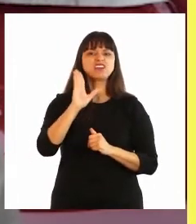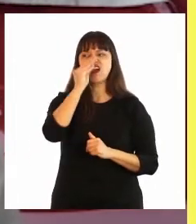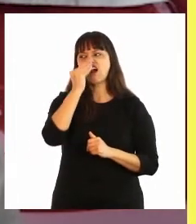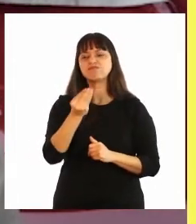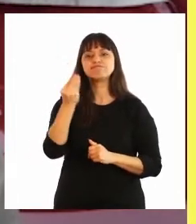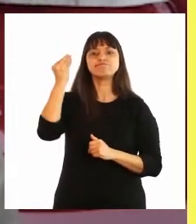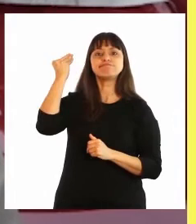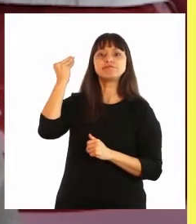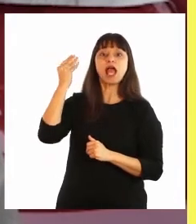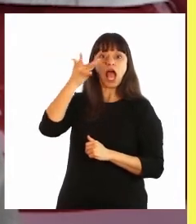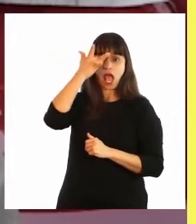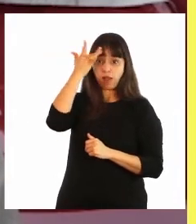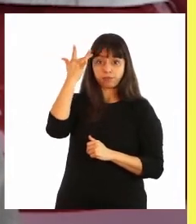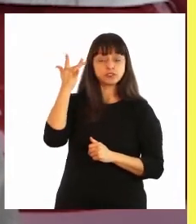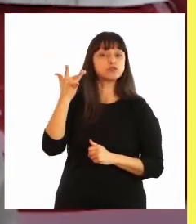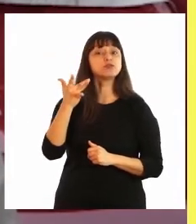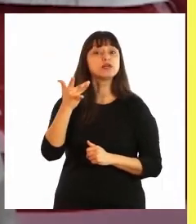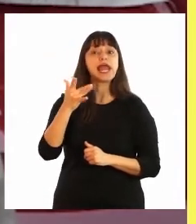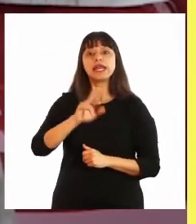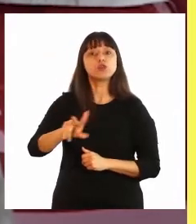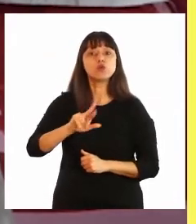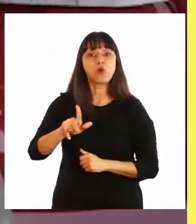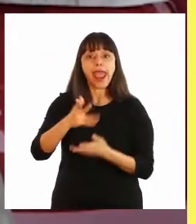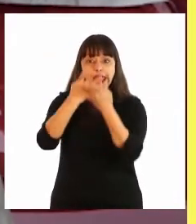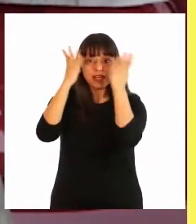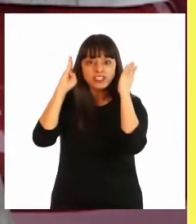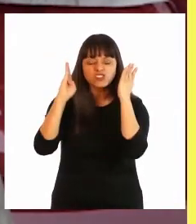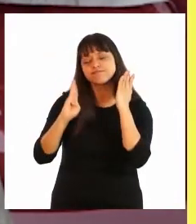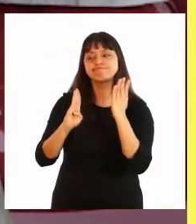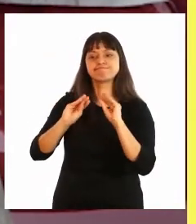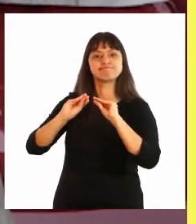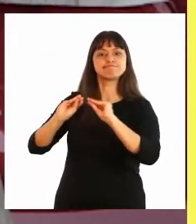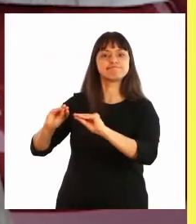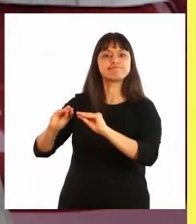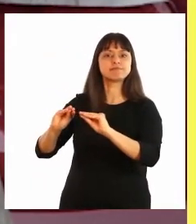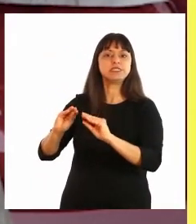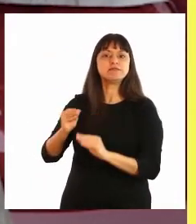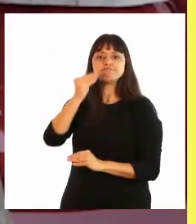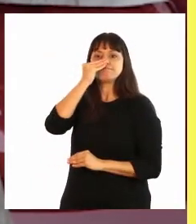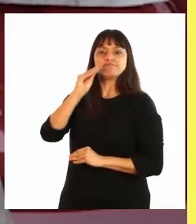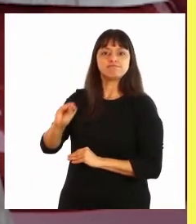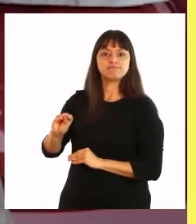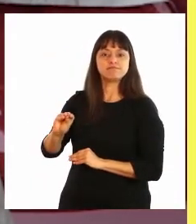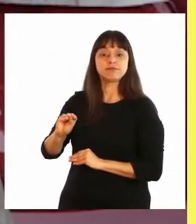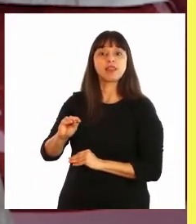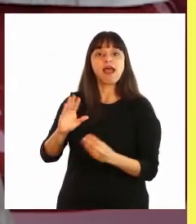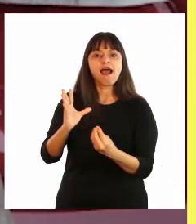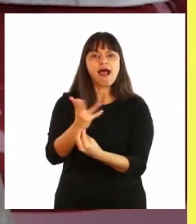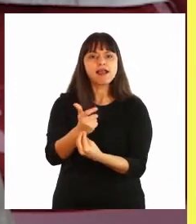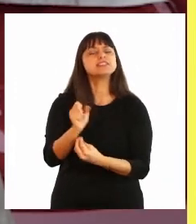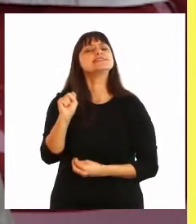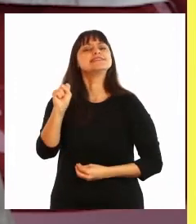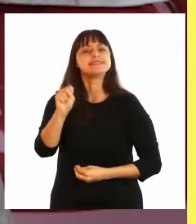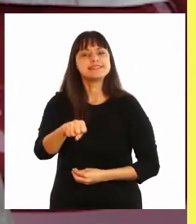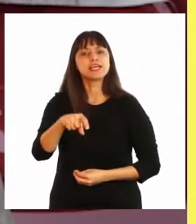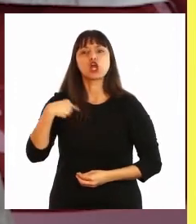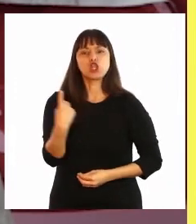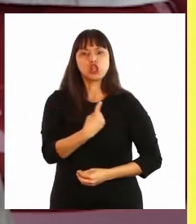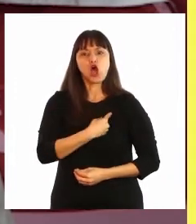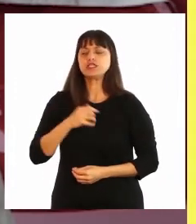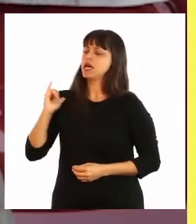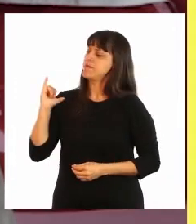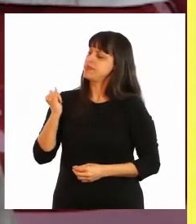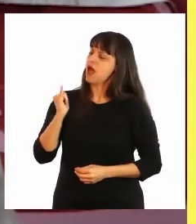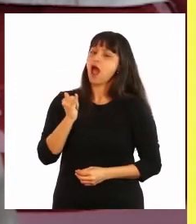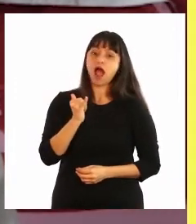não indígena. Então é um lembrete que sim, na arte é um território para a gente estar aqui contando as nossas narrativas,